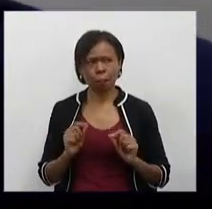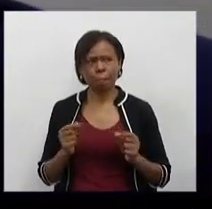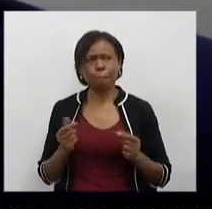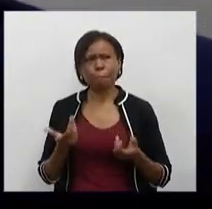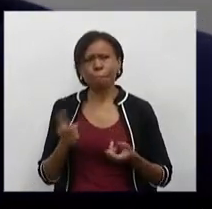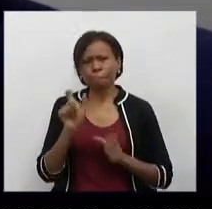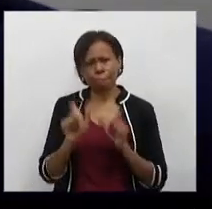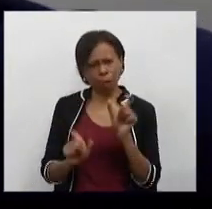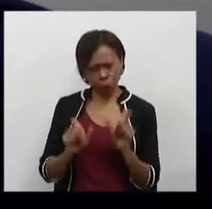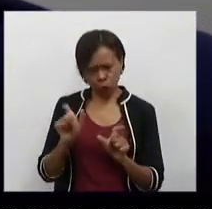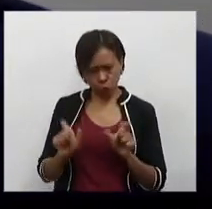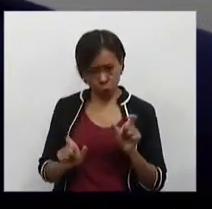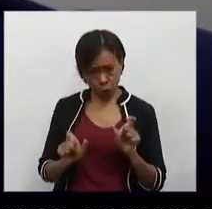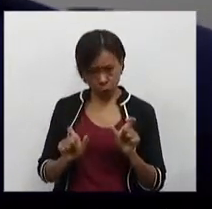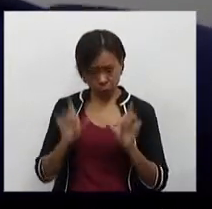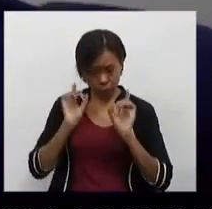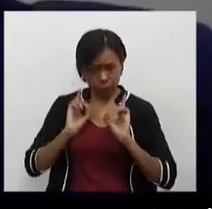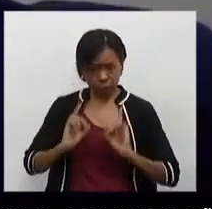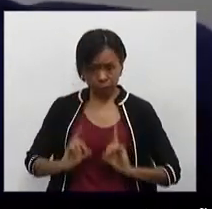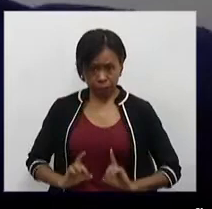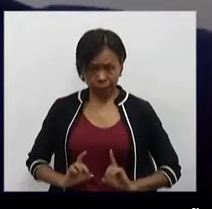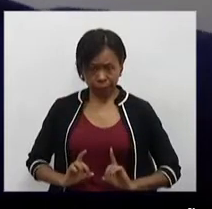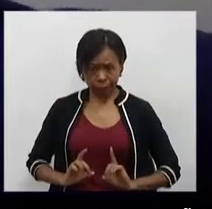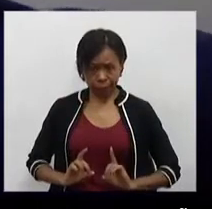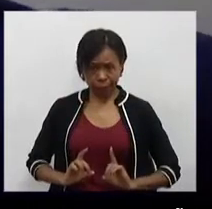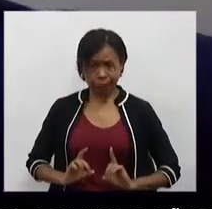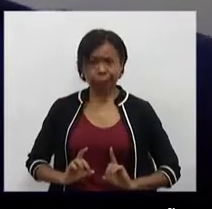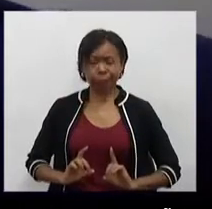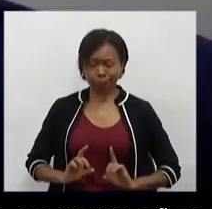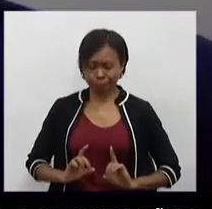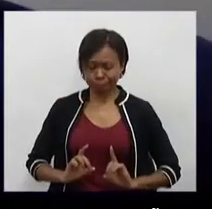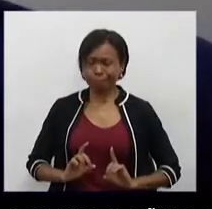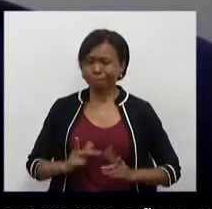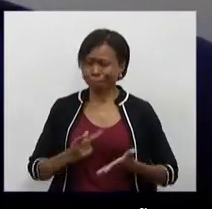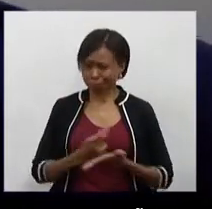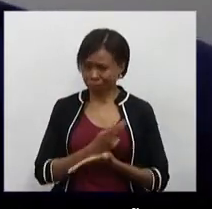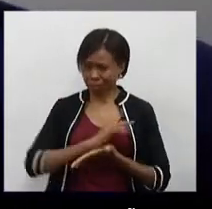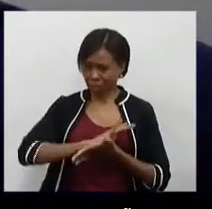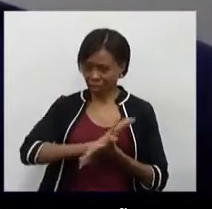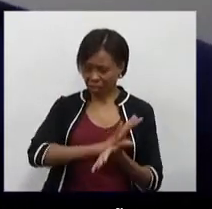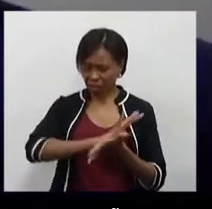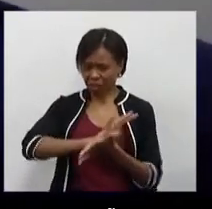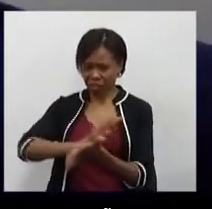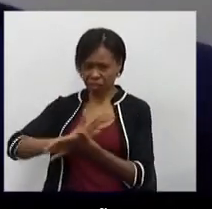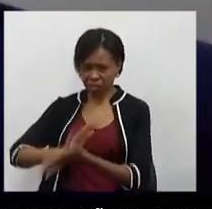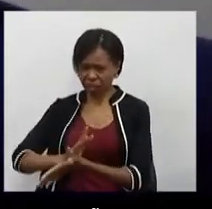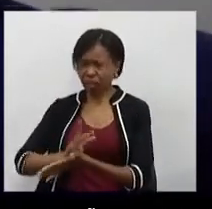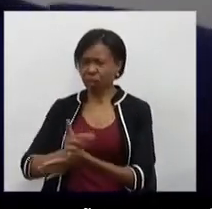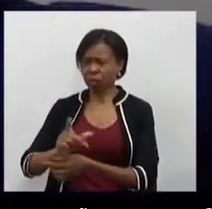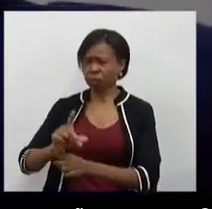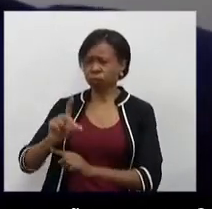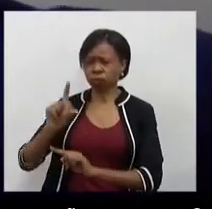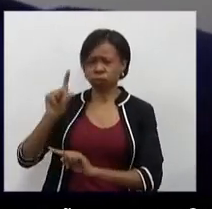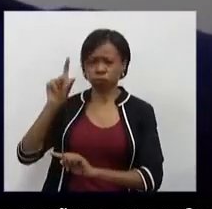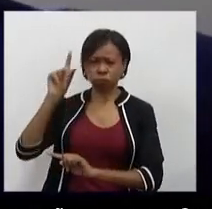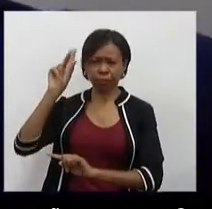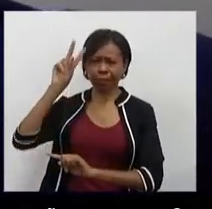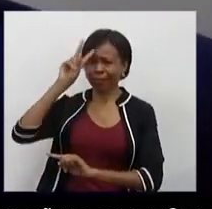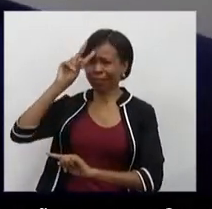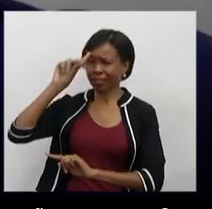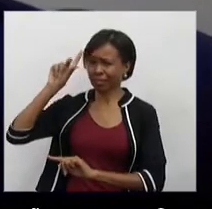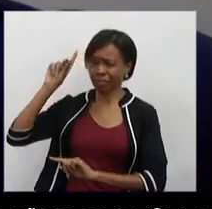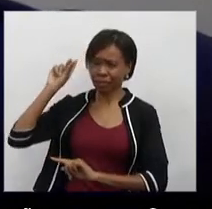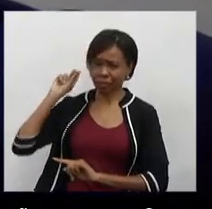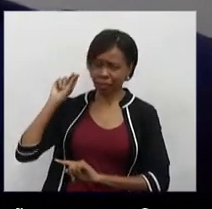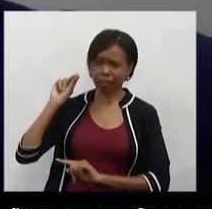deficiência, a discriminação para com a pessoa com deficiência, ela é histórica. E, infelizmente, o resultado